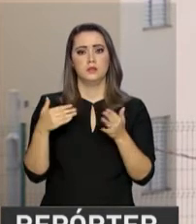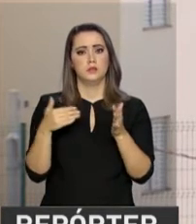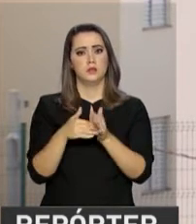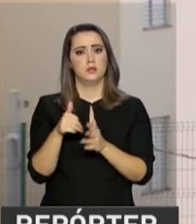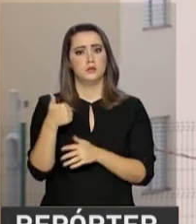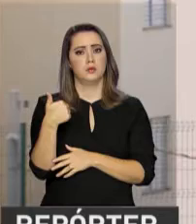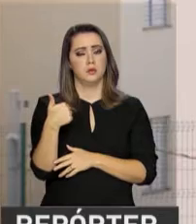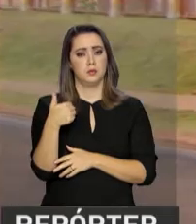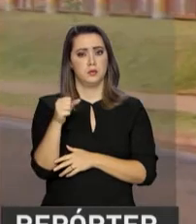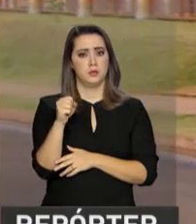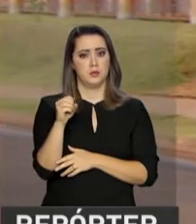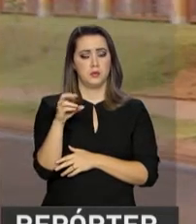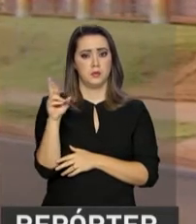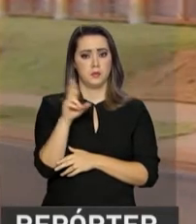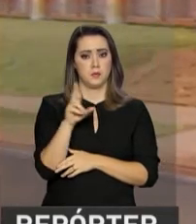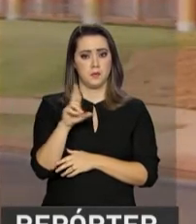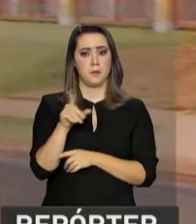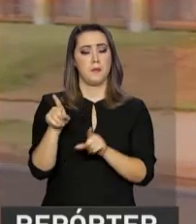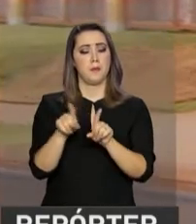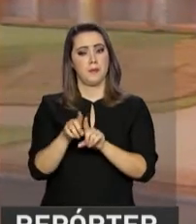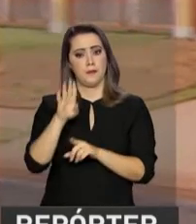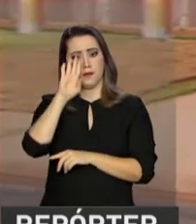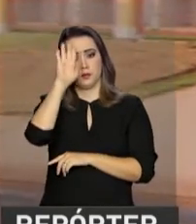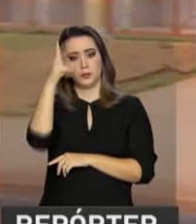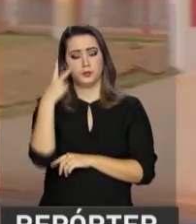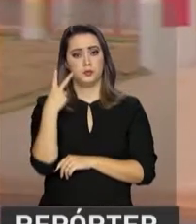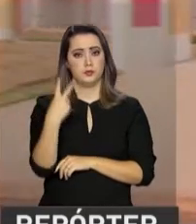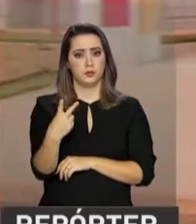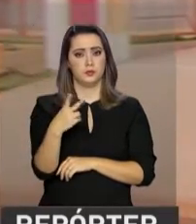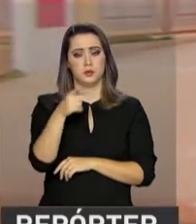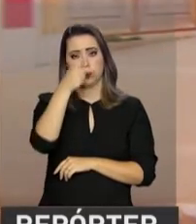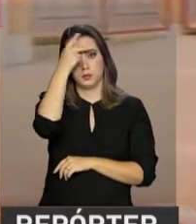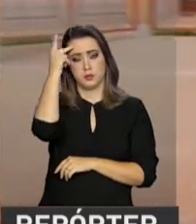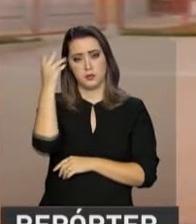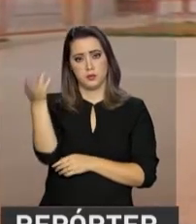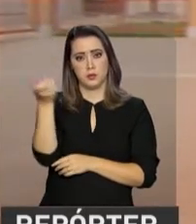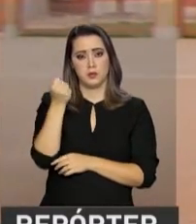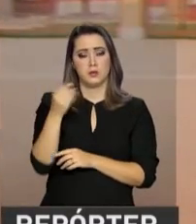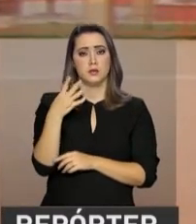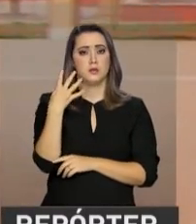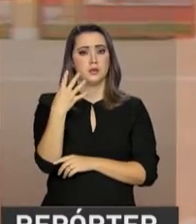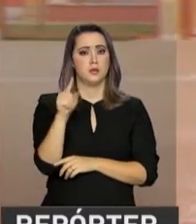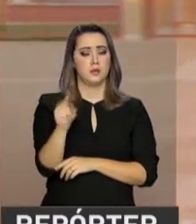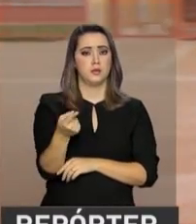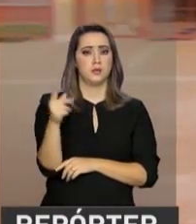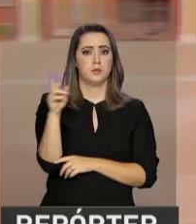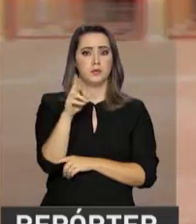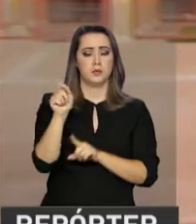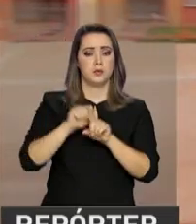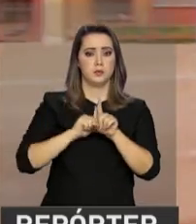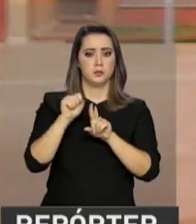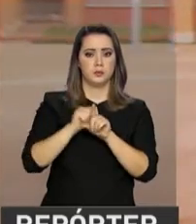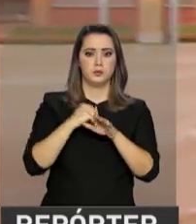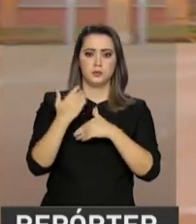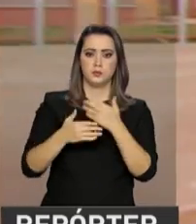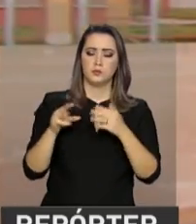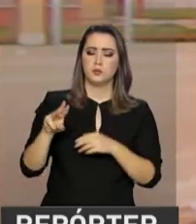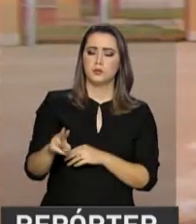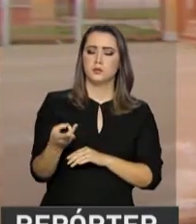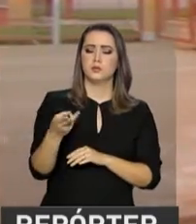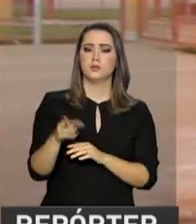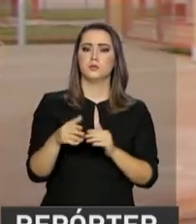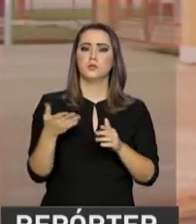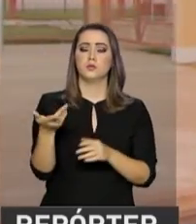R$ 1.800, e principalmente para a faixa 2, para quem ganha até R$ 4.000 por mês. E milhares de outras unidades